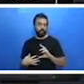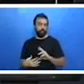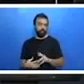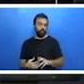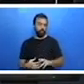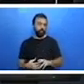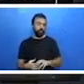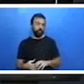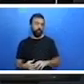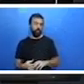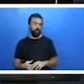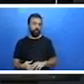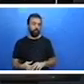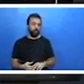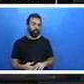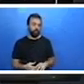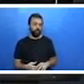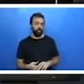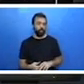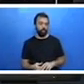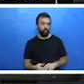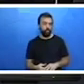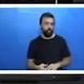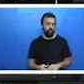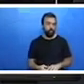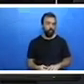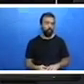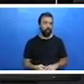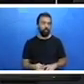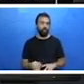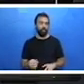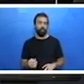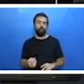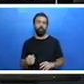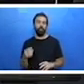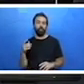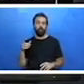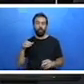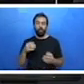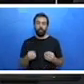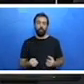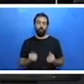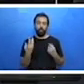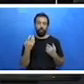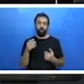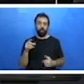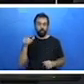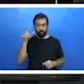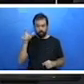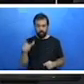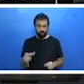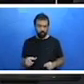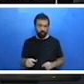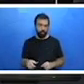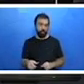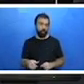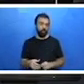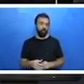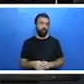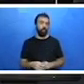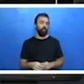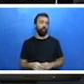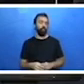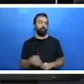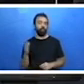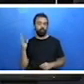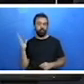poeta universitário, poetas de academia, de rico vocabulário, cheio de mitologia. Se a gente canta o que pensa, eu